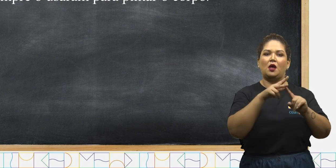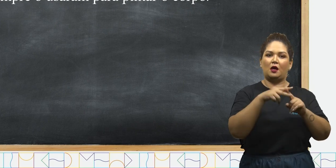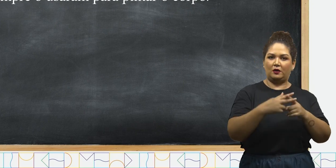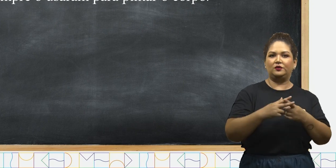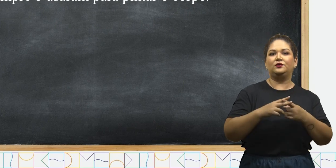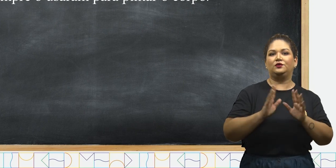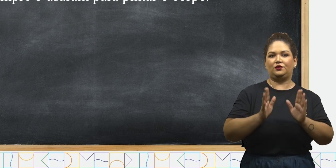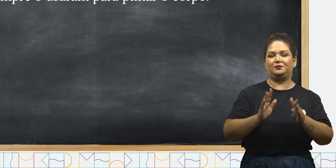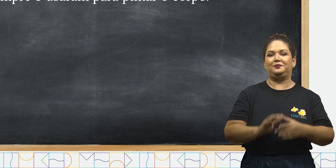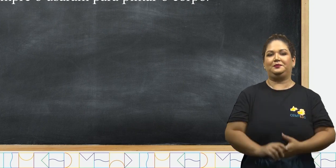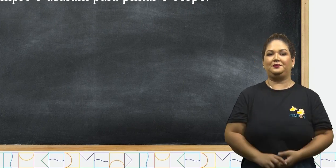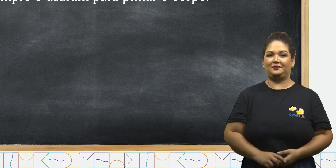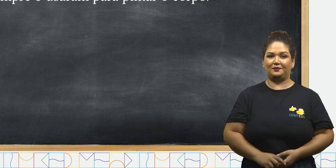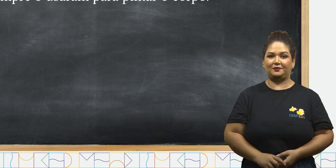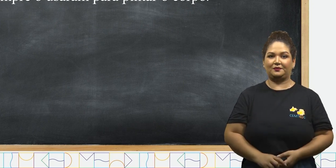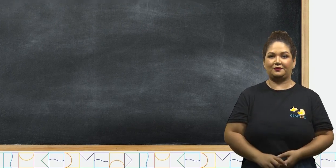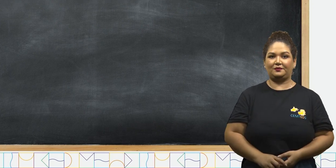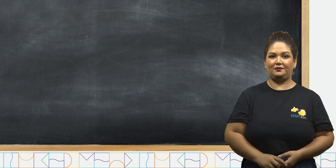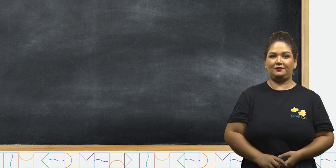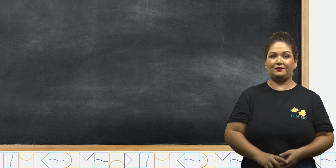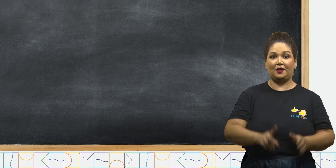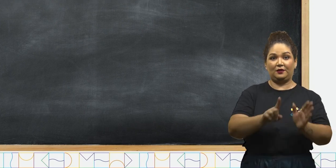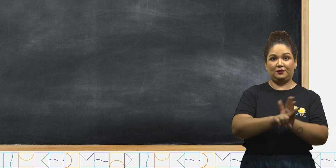para a atividade número 3.